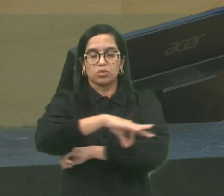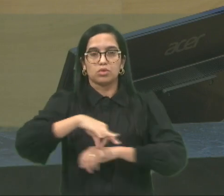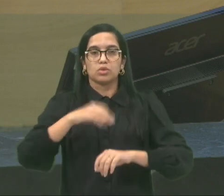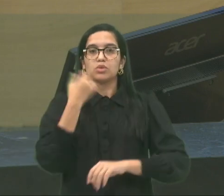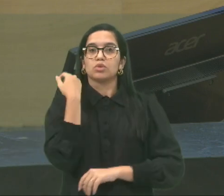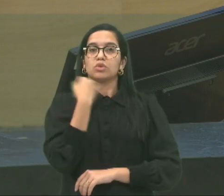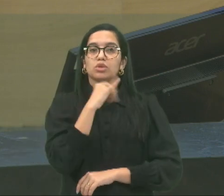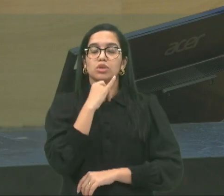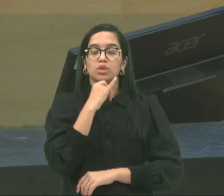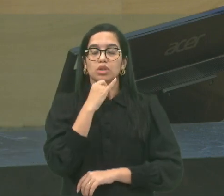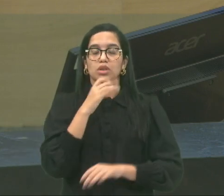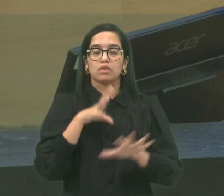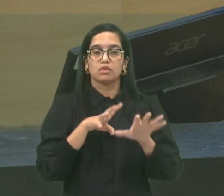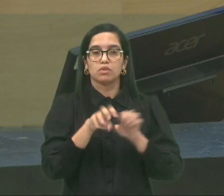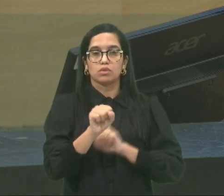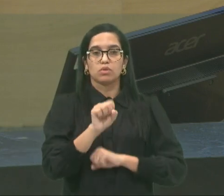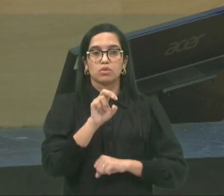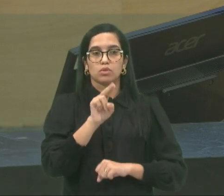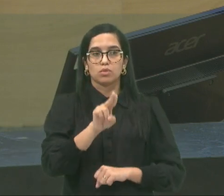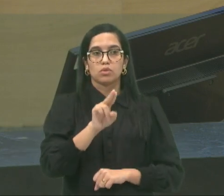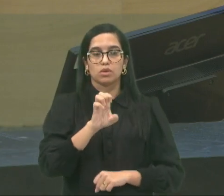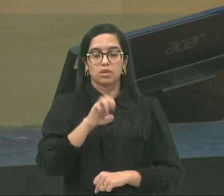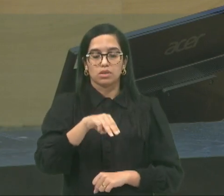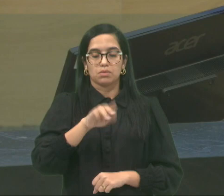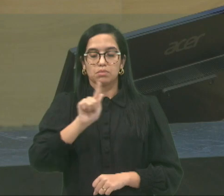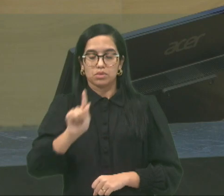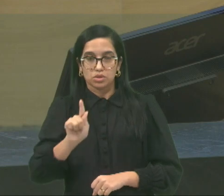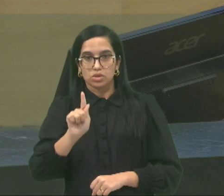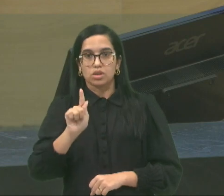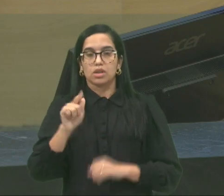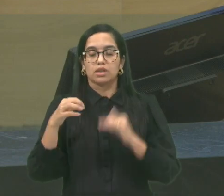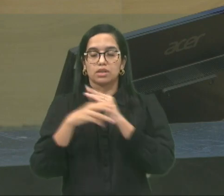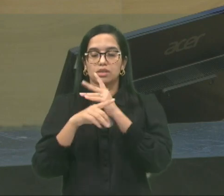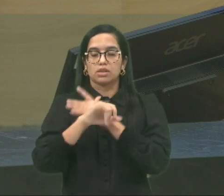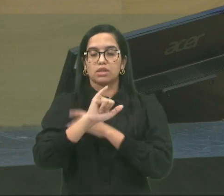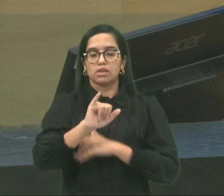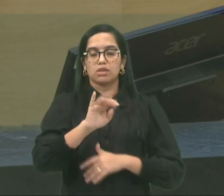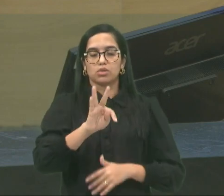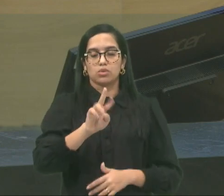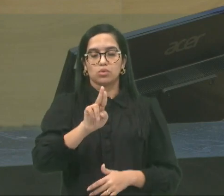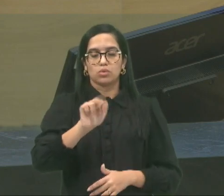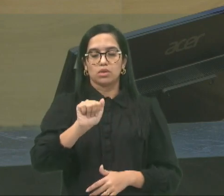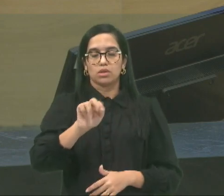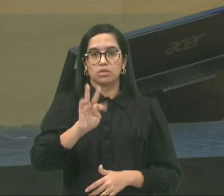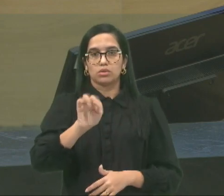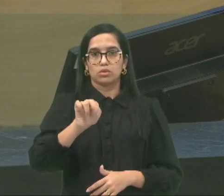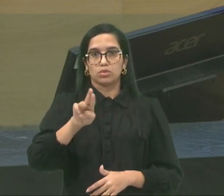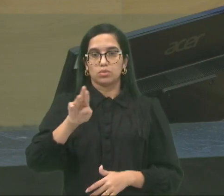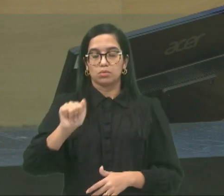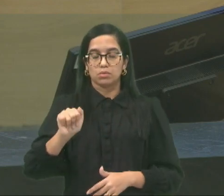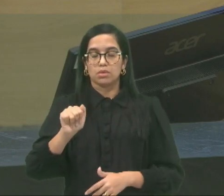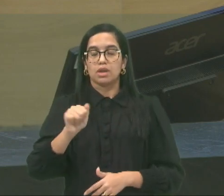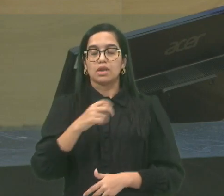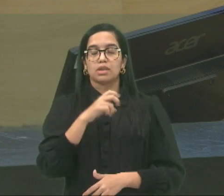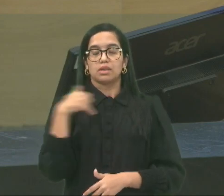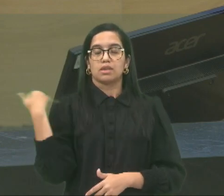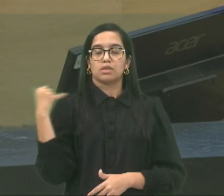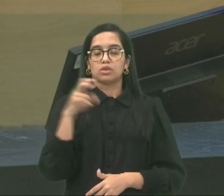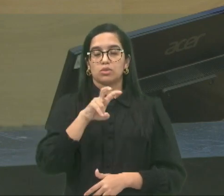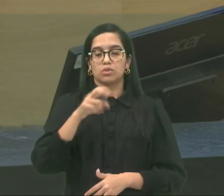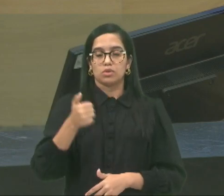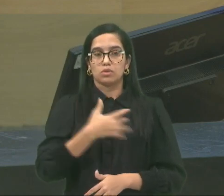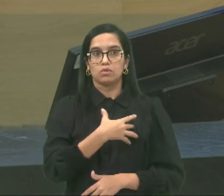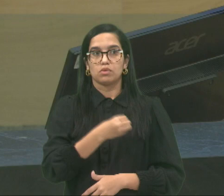Faculdade UEMG de Ituiatuba, 51 anos de idade, filho do